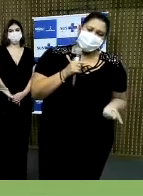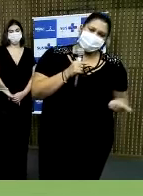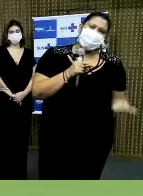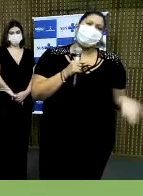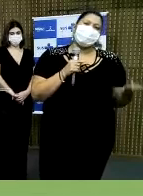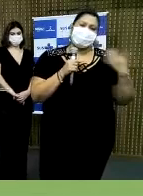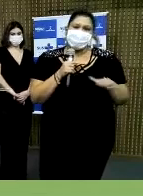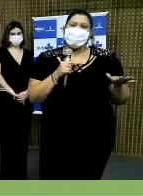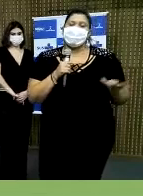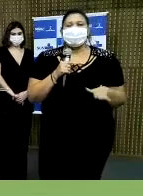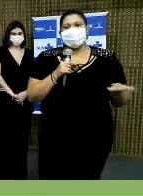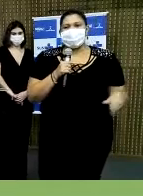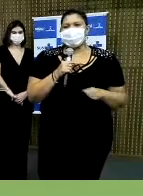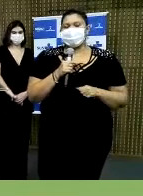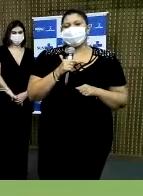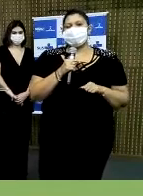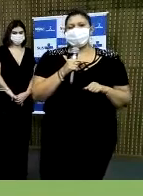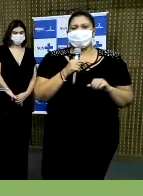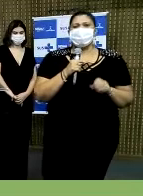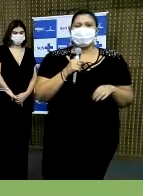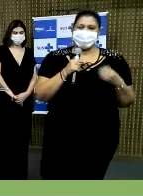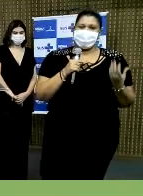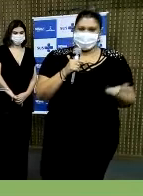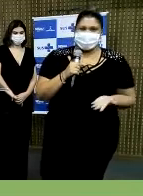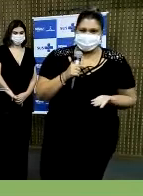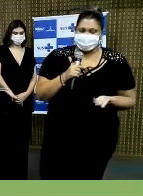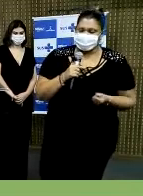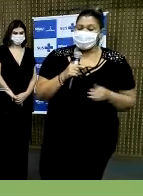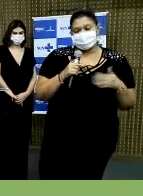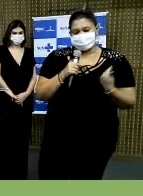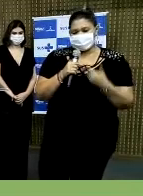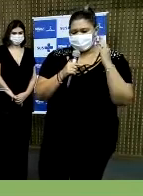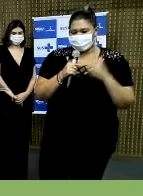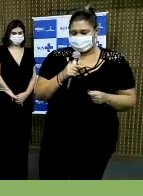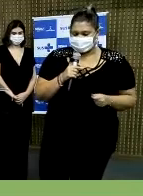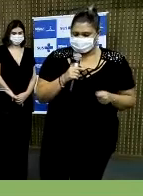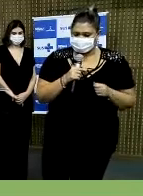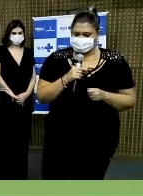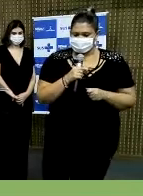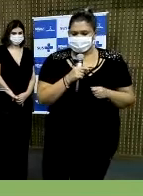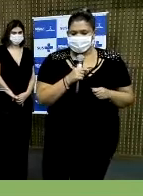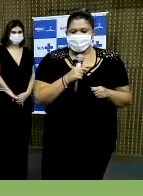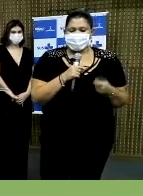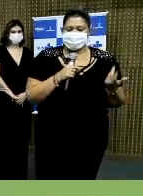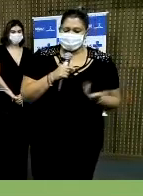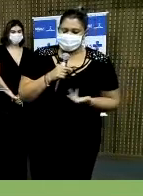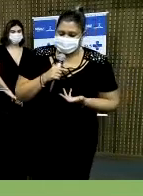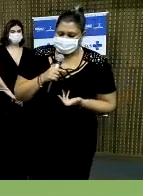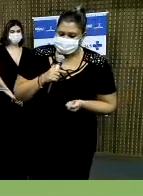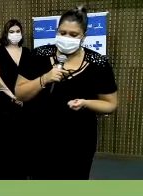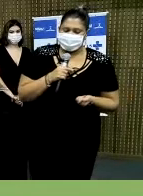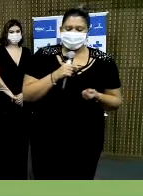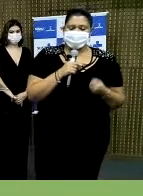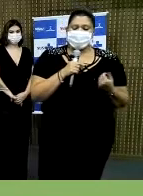paciente vir na unidade e a gente organizar os pedidinhos corretamente, e aí ser aprovado. Nós temos